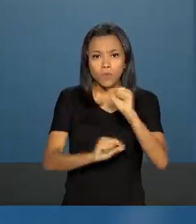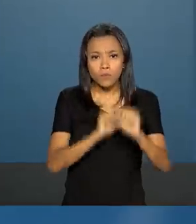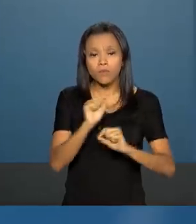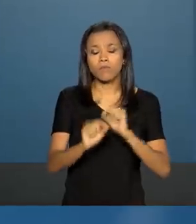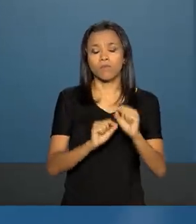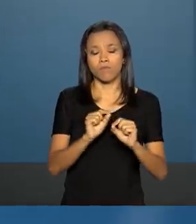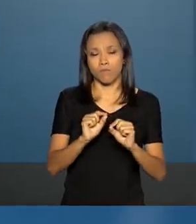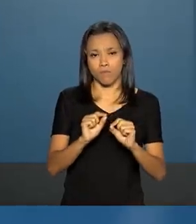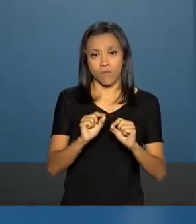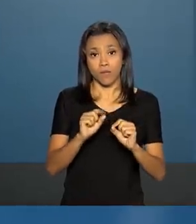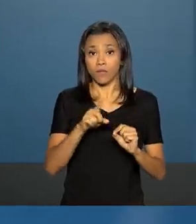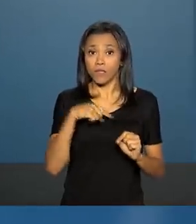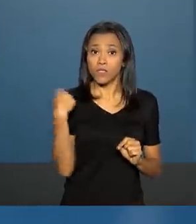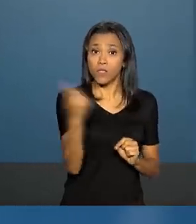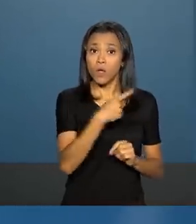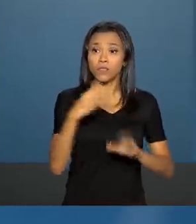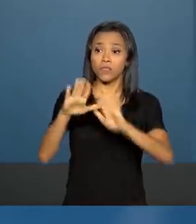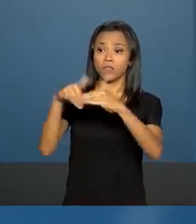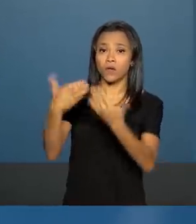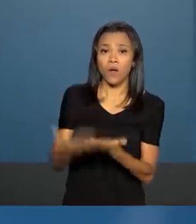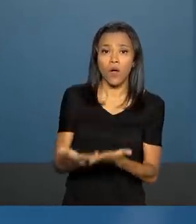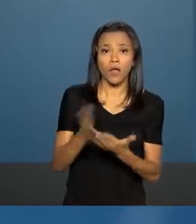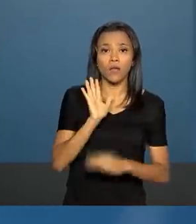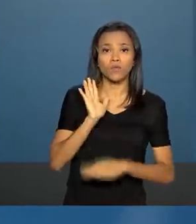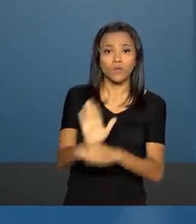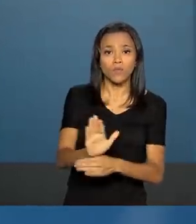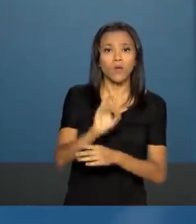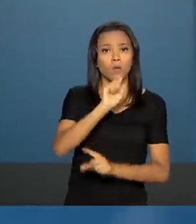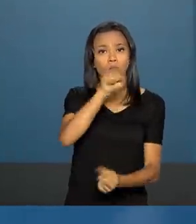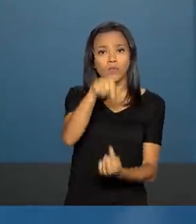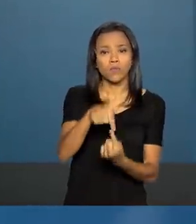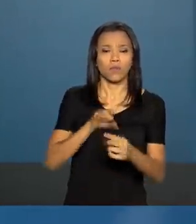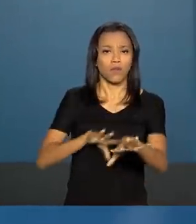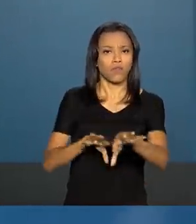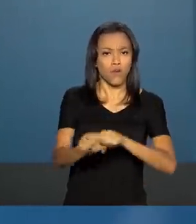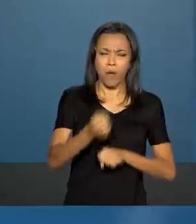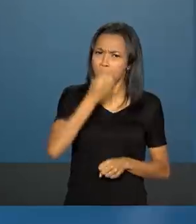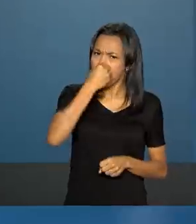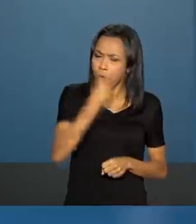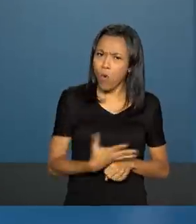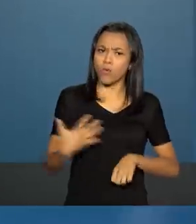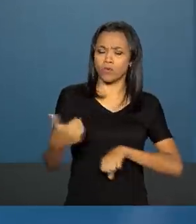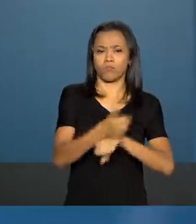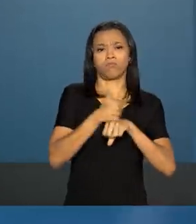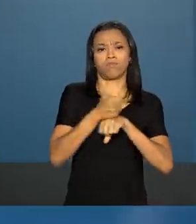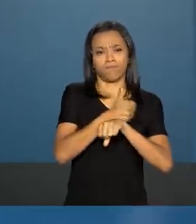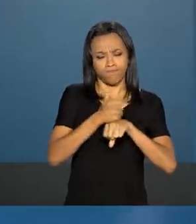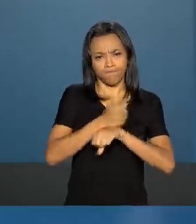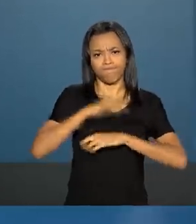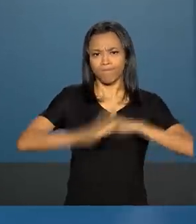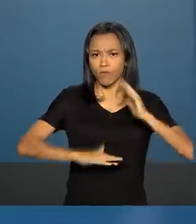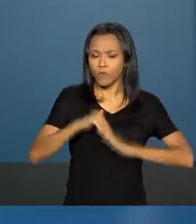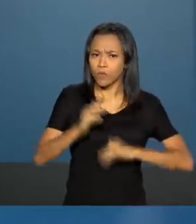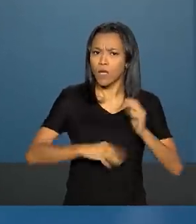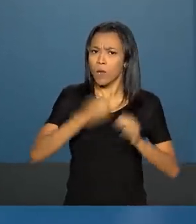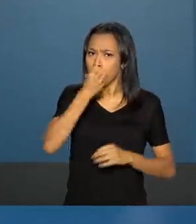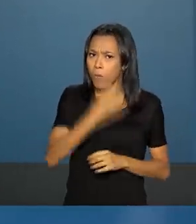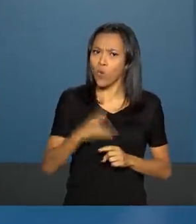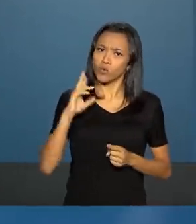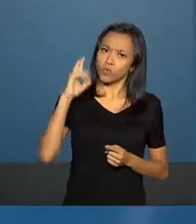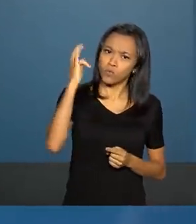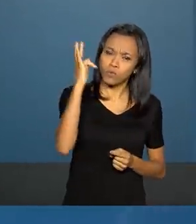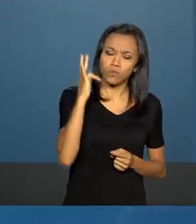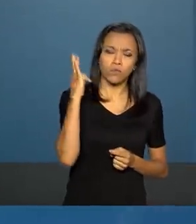final das nossas escolas, que é formar bons profissionais, bons patrões,